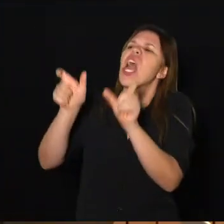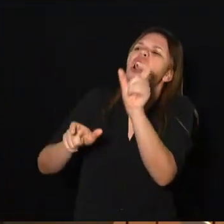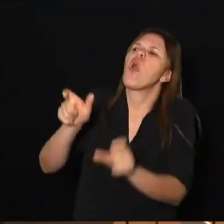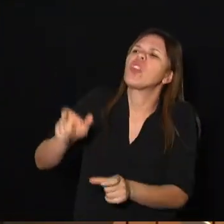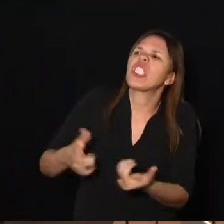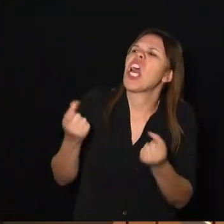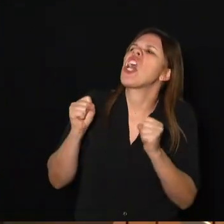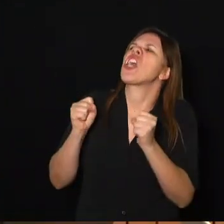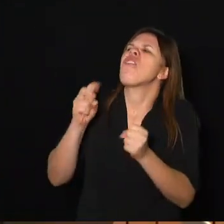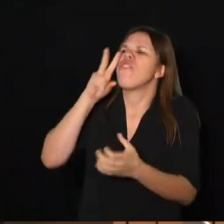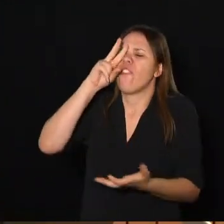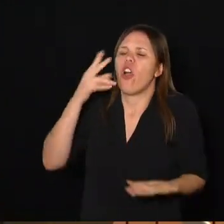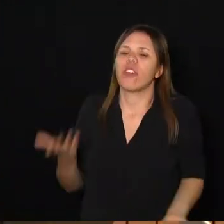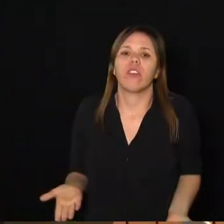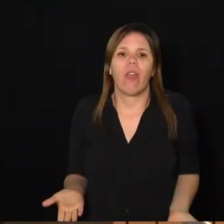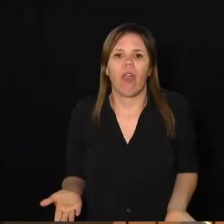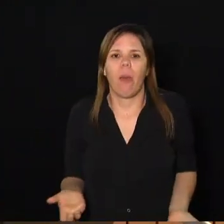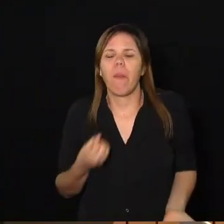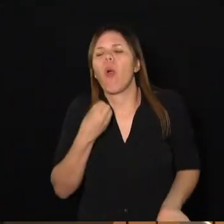bom